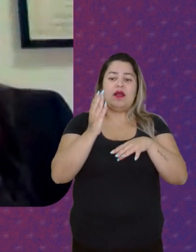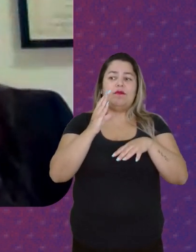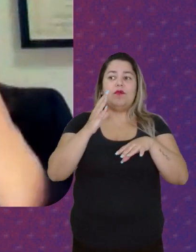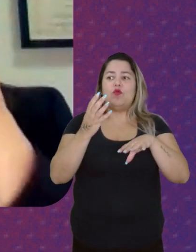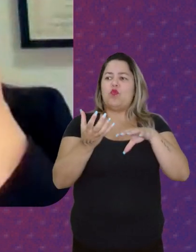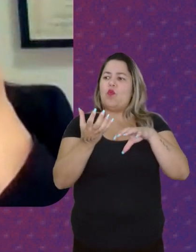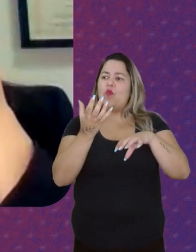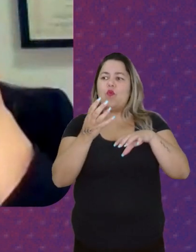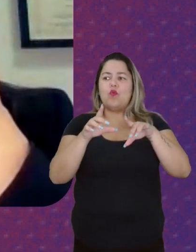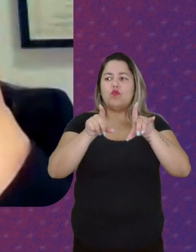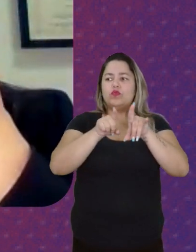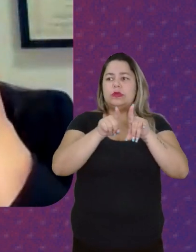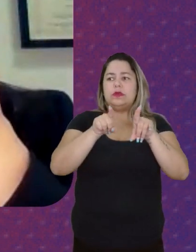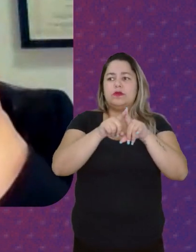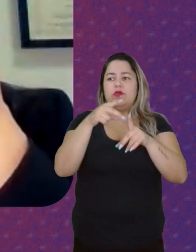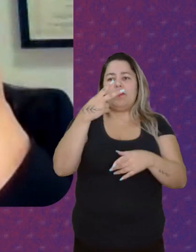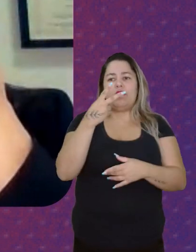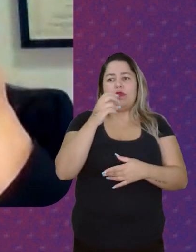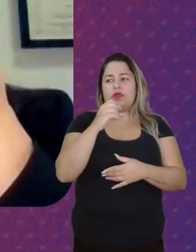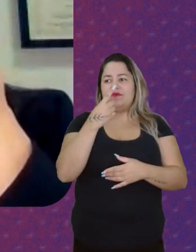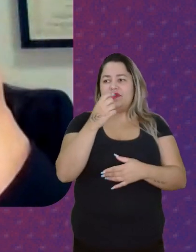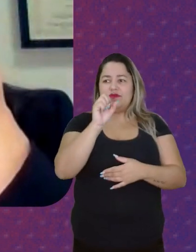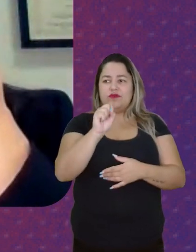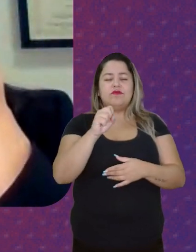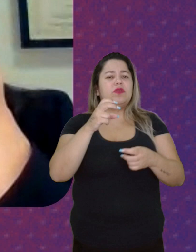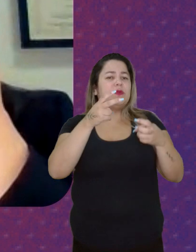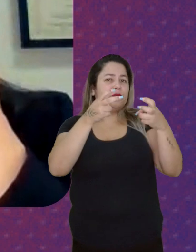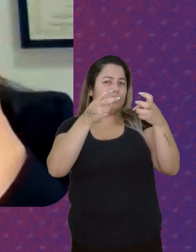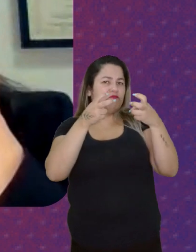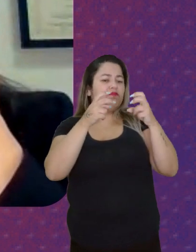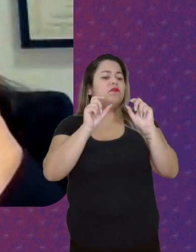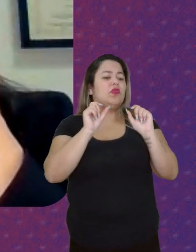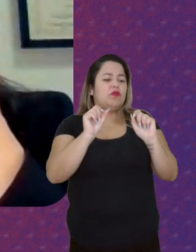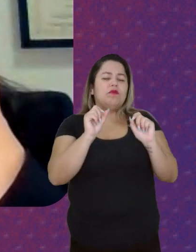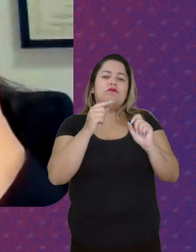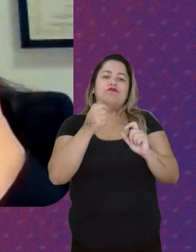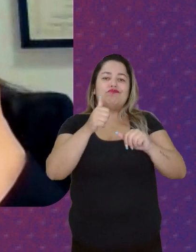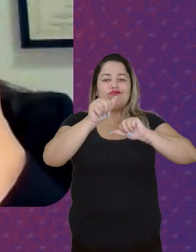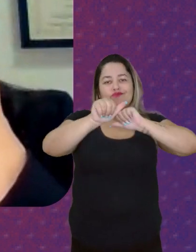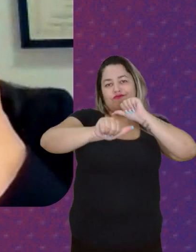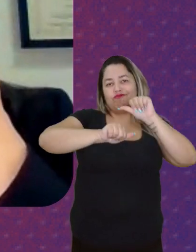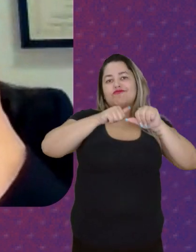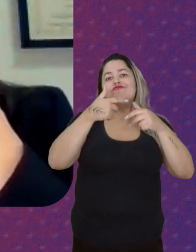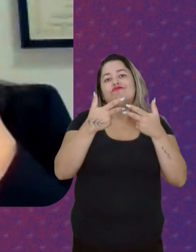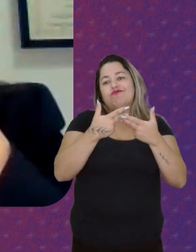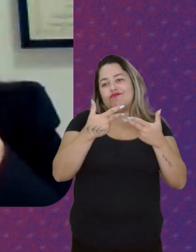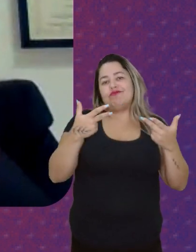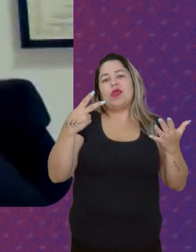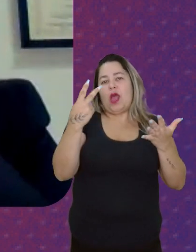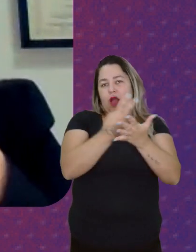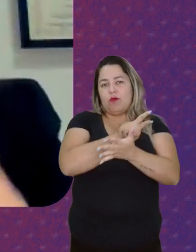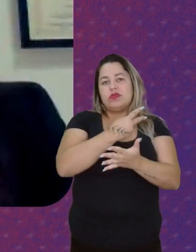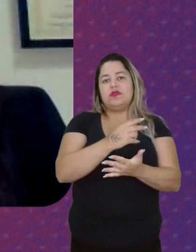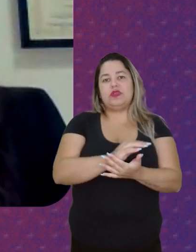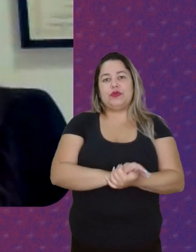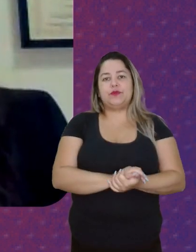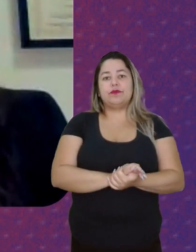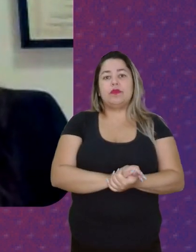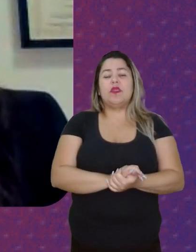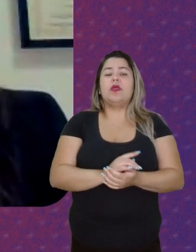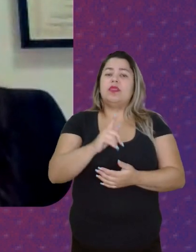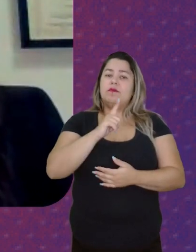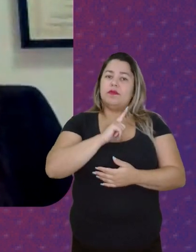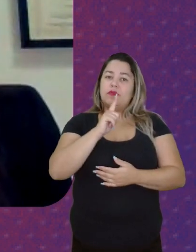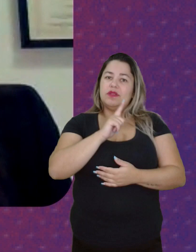Congresso Nacional, em 2018, você vai perceber que pouca coisa mudou. Então, por conta disso,